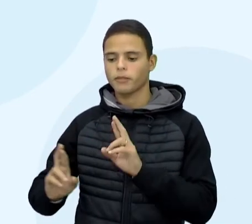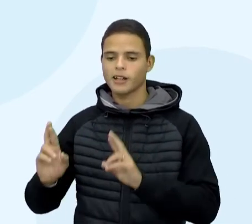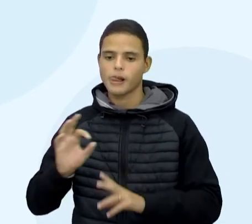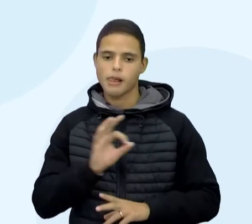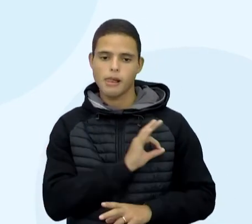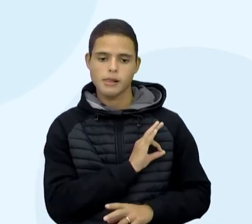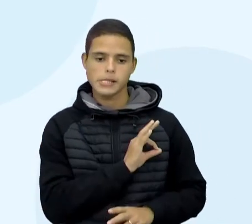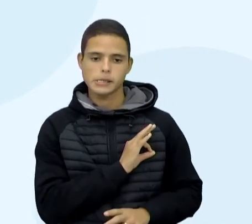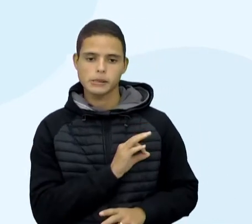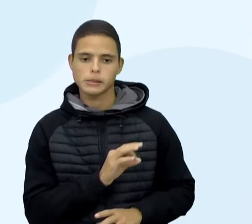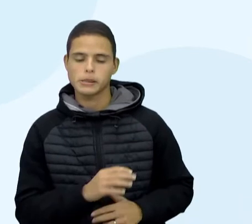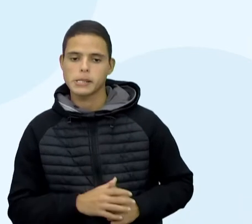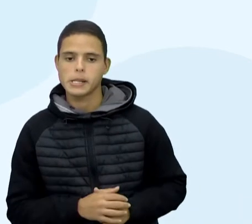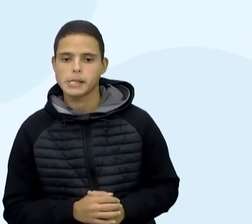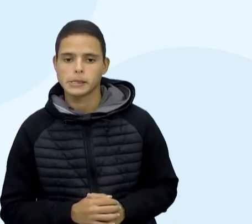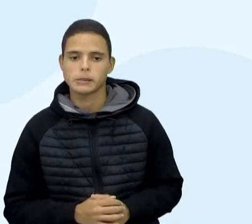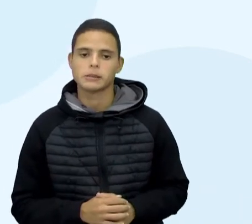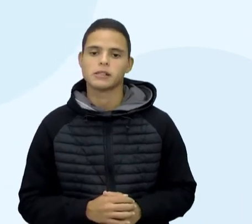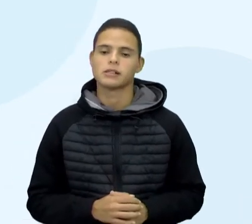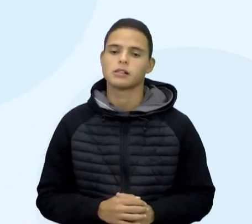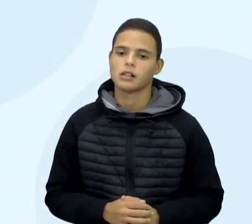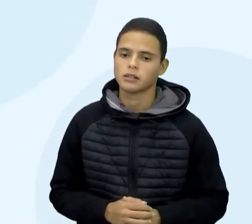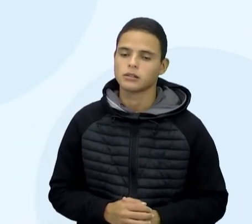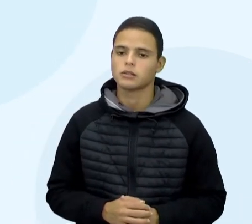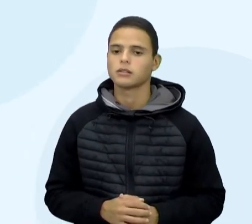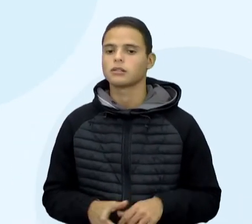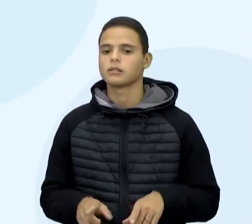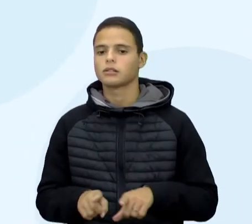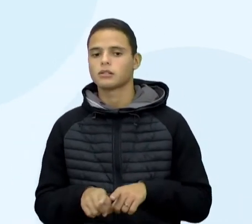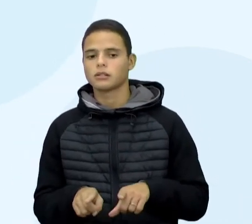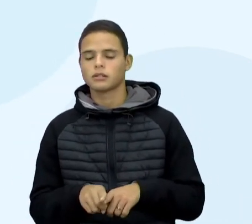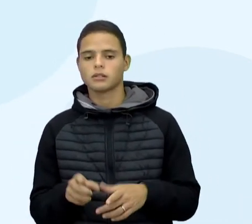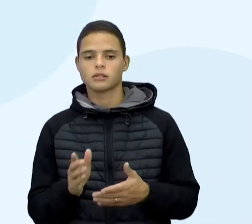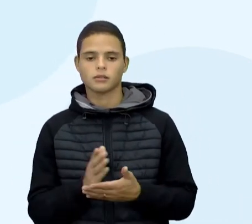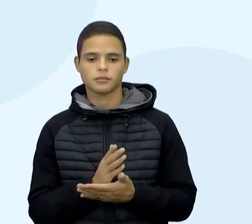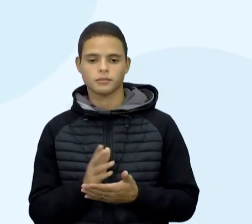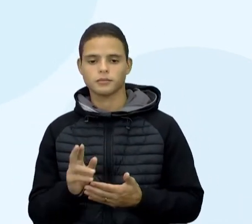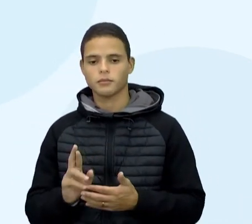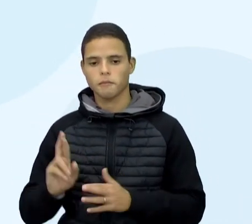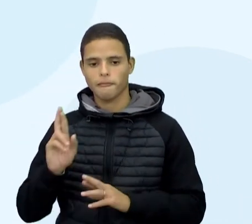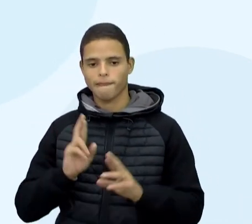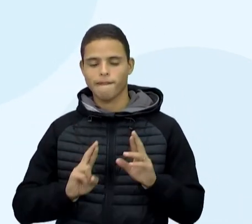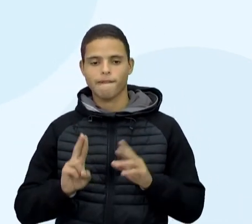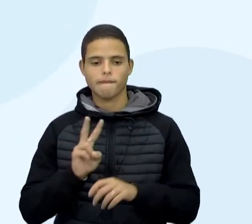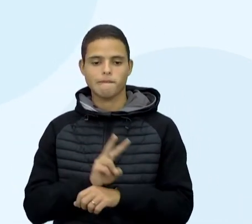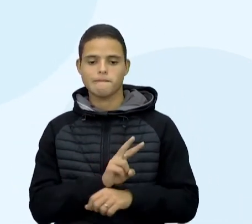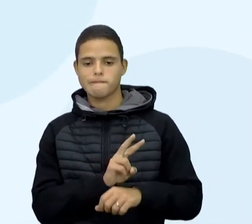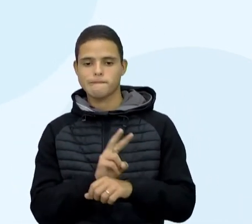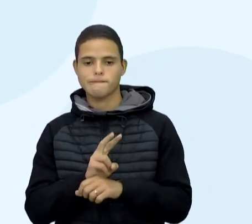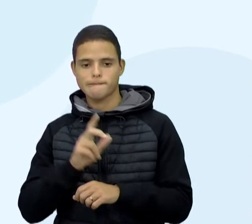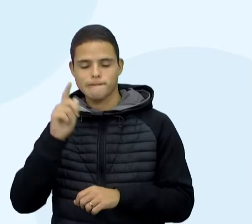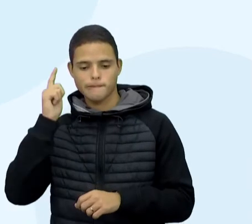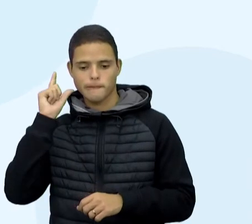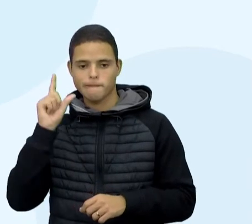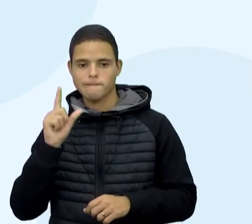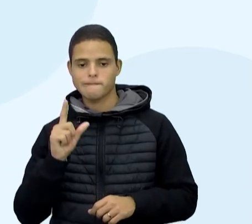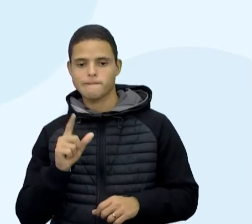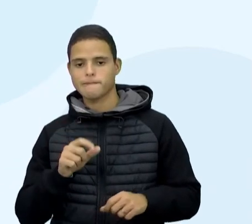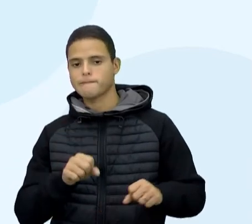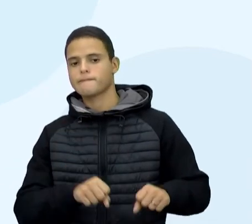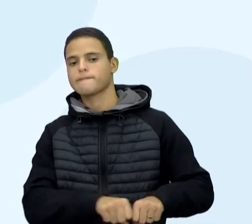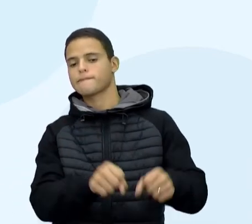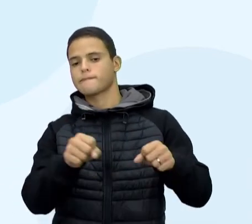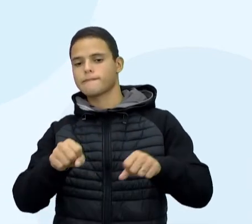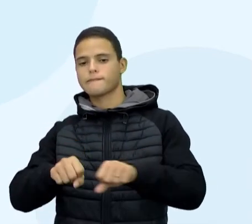polícia e policiais, né, além de sanitaristas e engenheiros, conseguiram aí derrubar